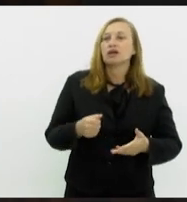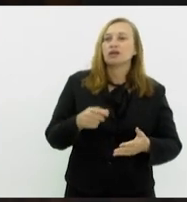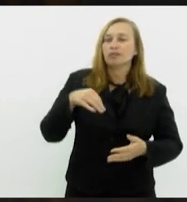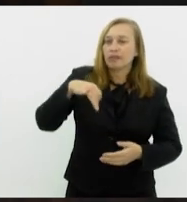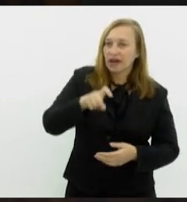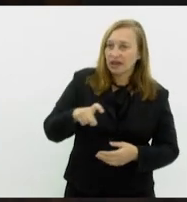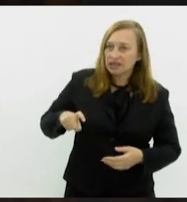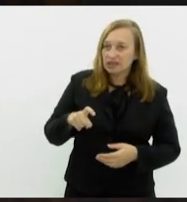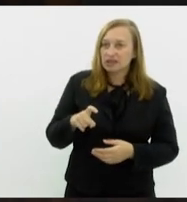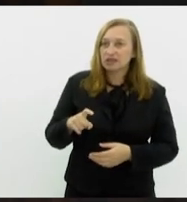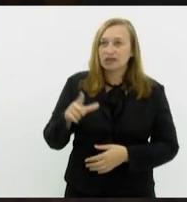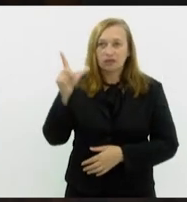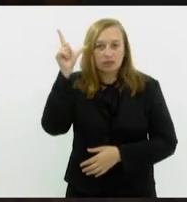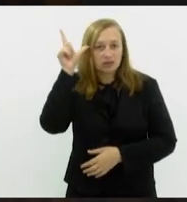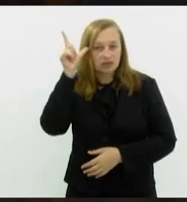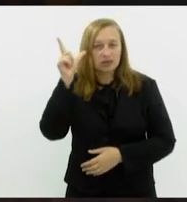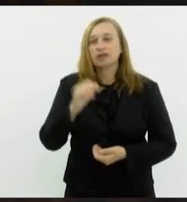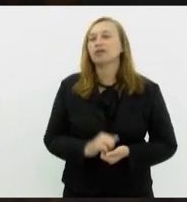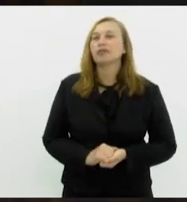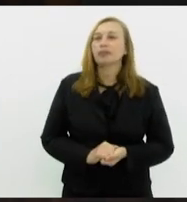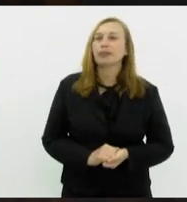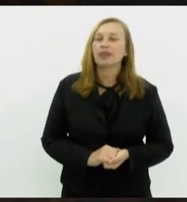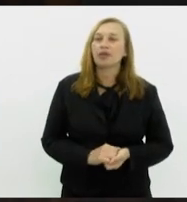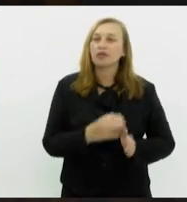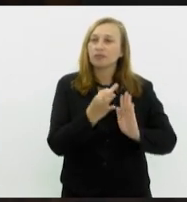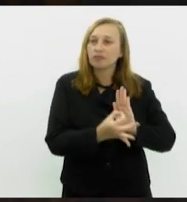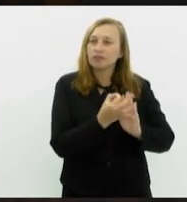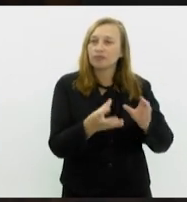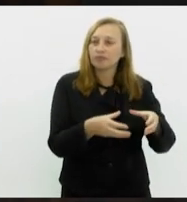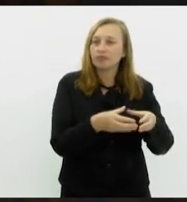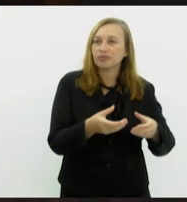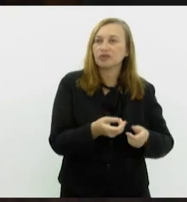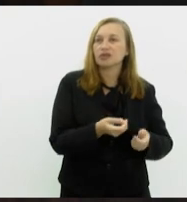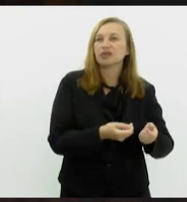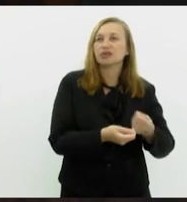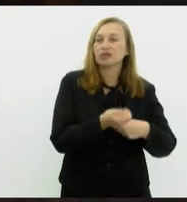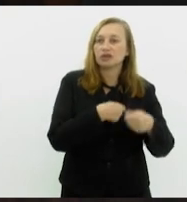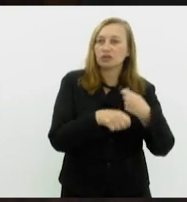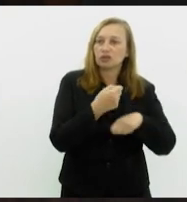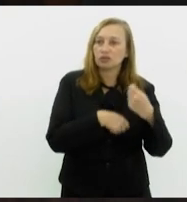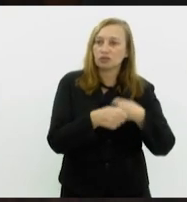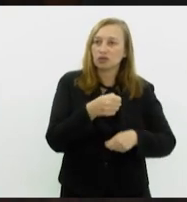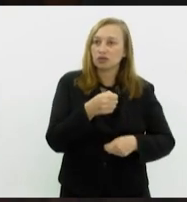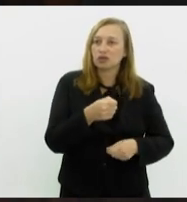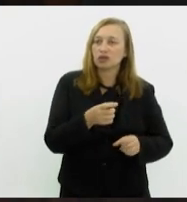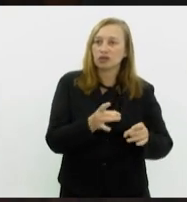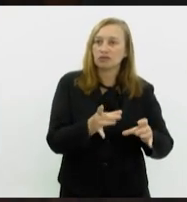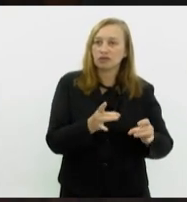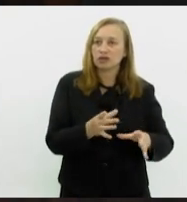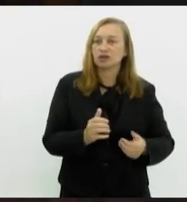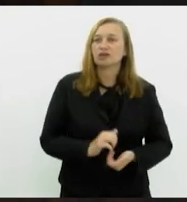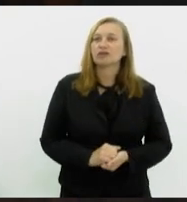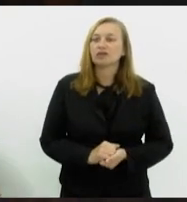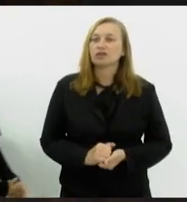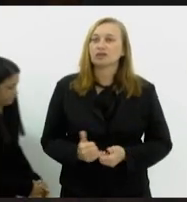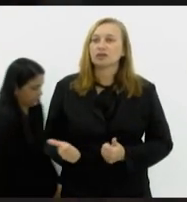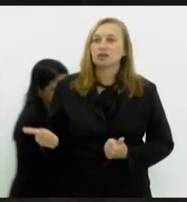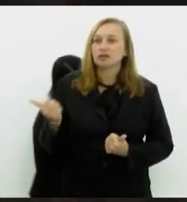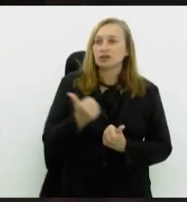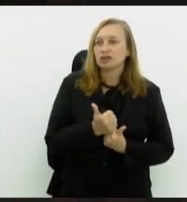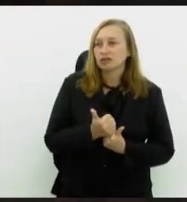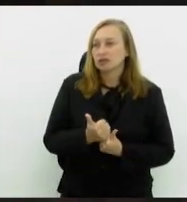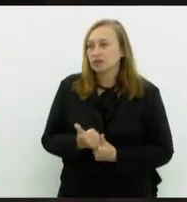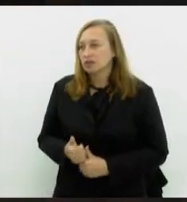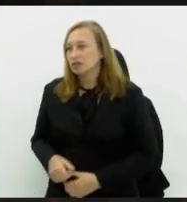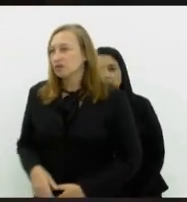Neto e Lucinha. Pendente parecer da Comissão de Economia, Indústria e Comércio. Para emitir parecer pela comissão, a deputada